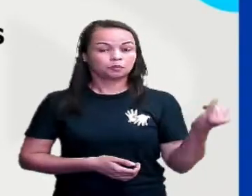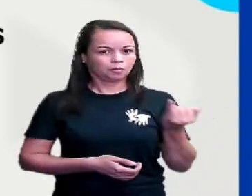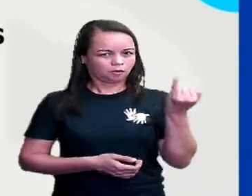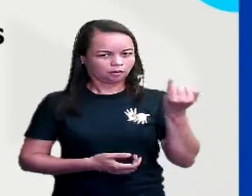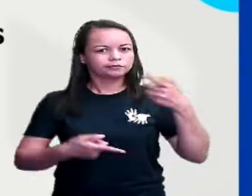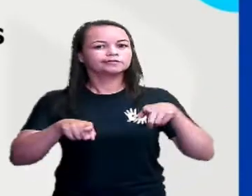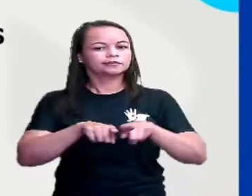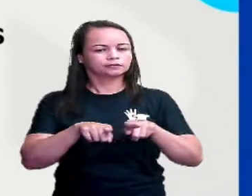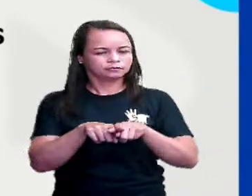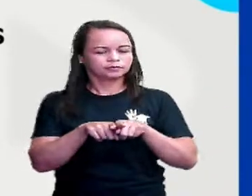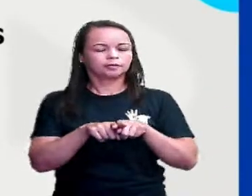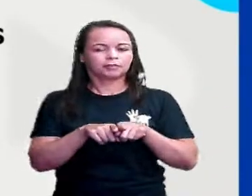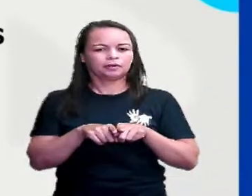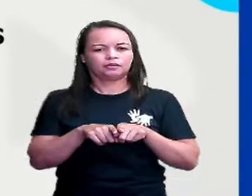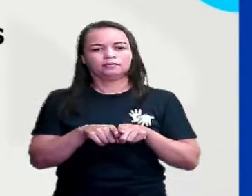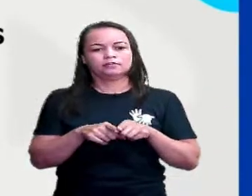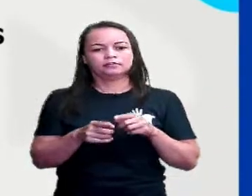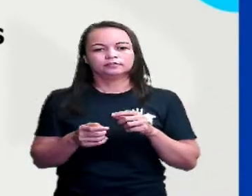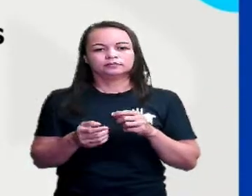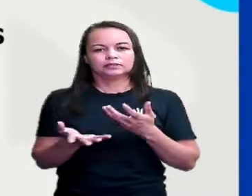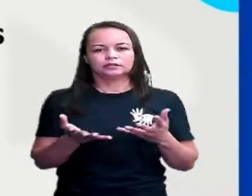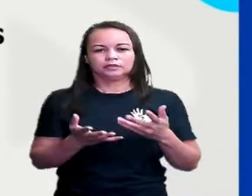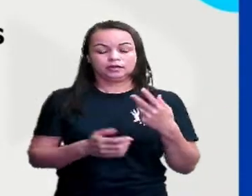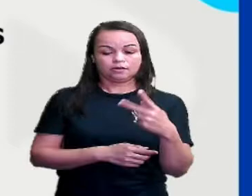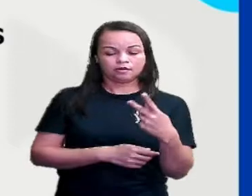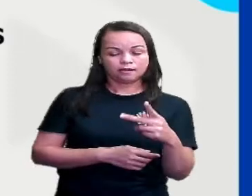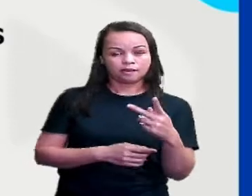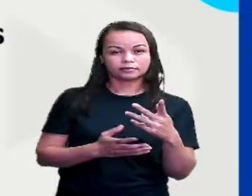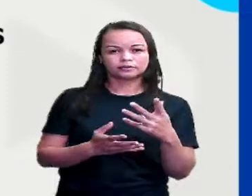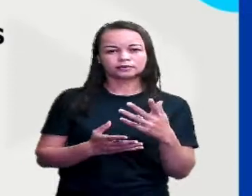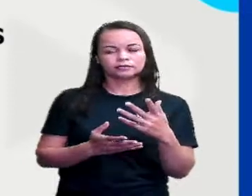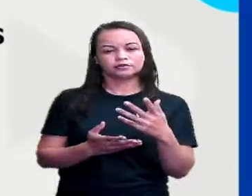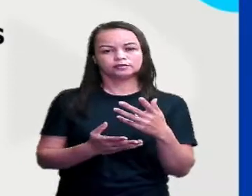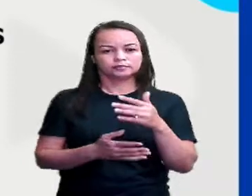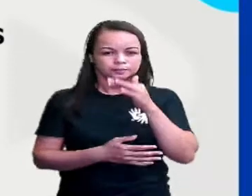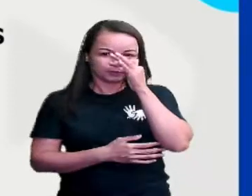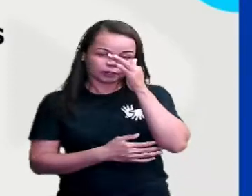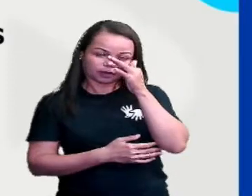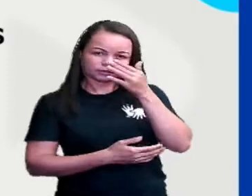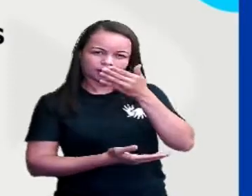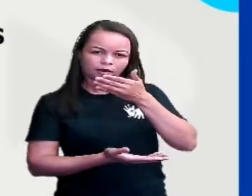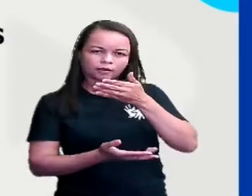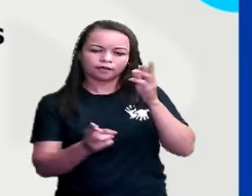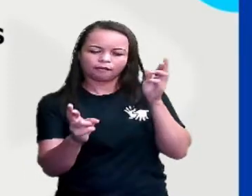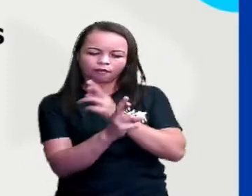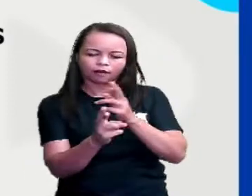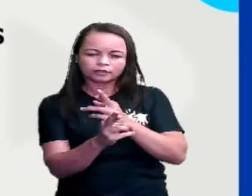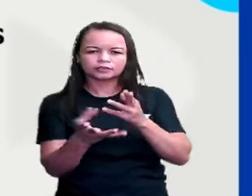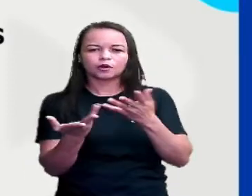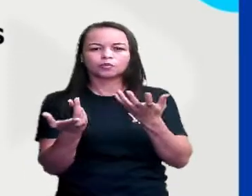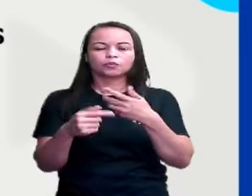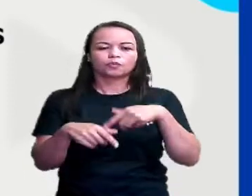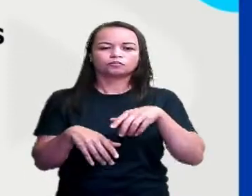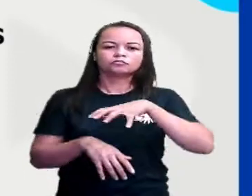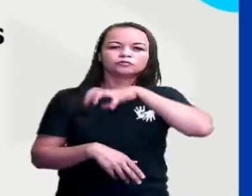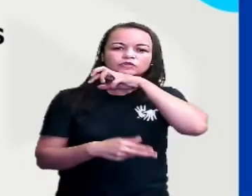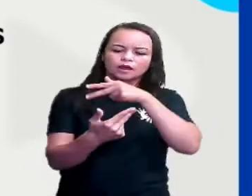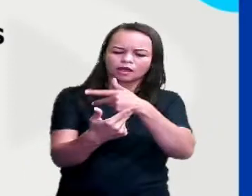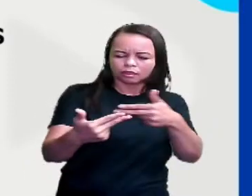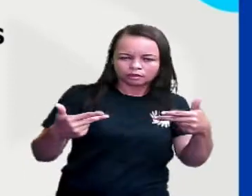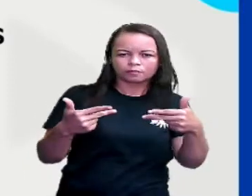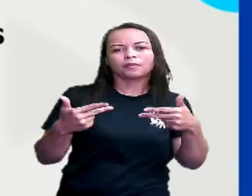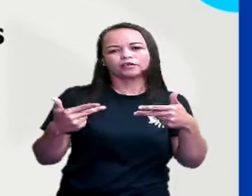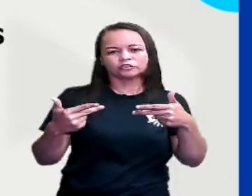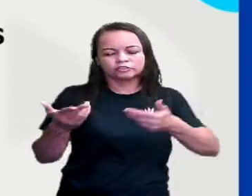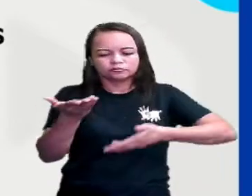importante é que essas plantas, elas possuem uma relação com os animais que estão no seu entorno,